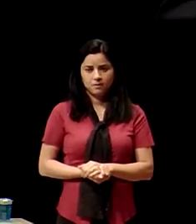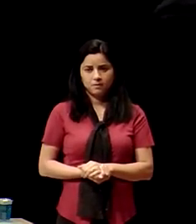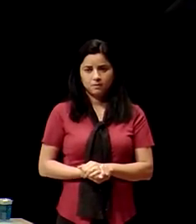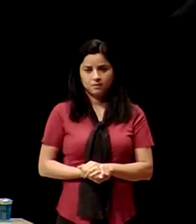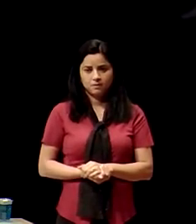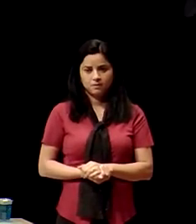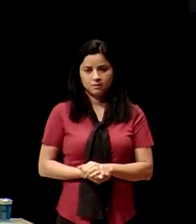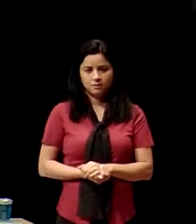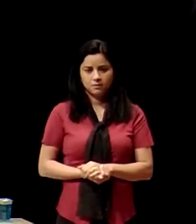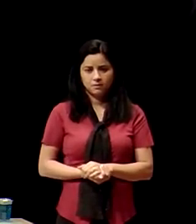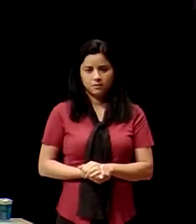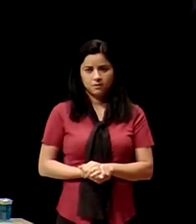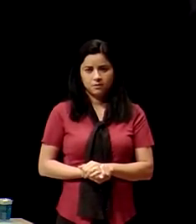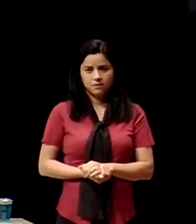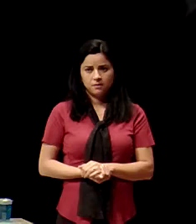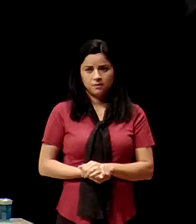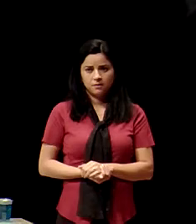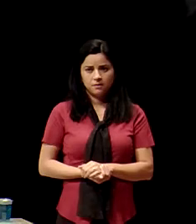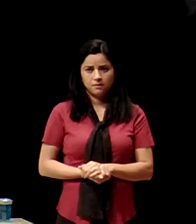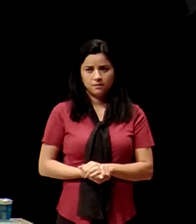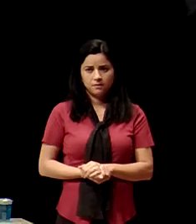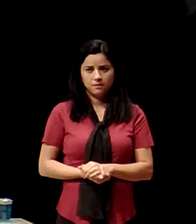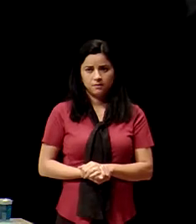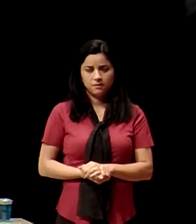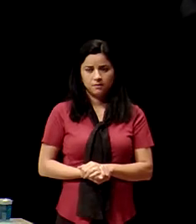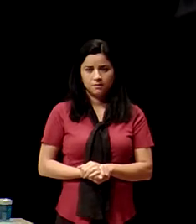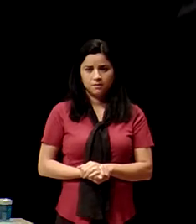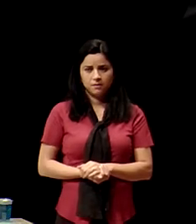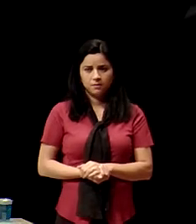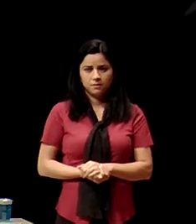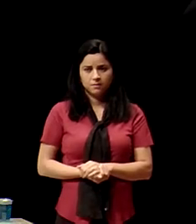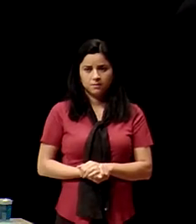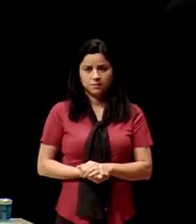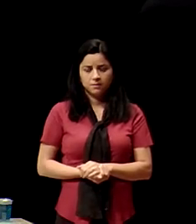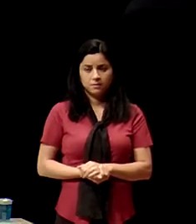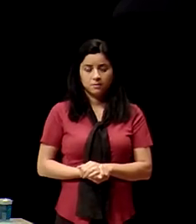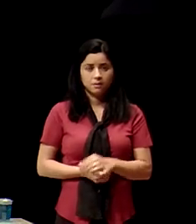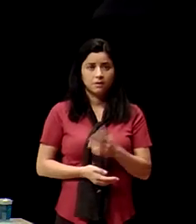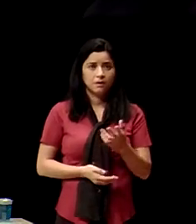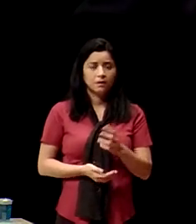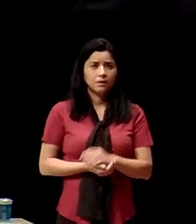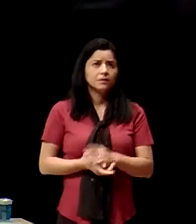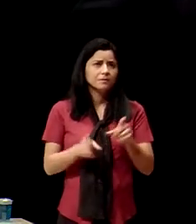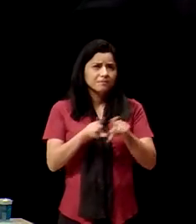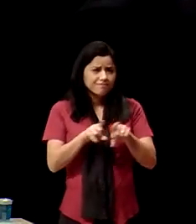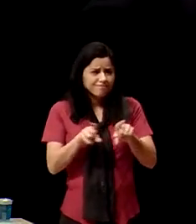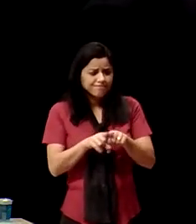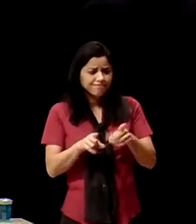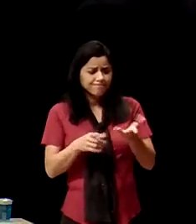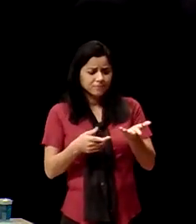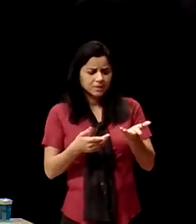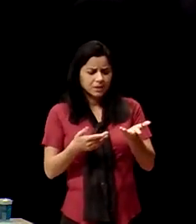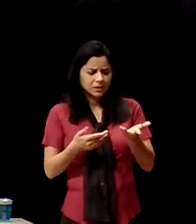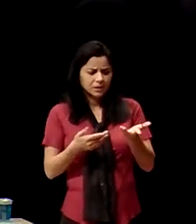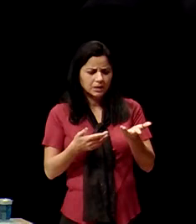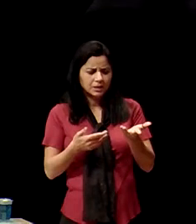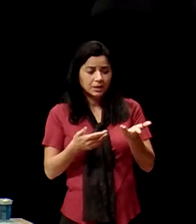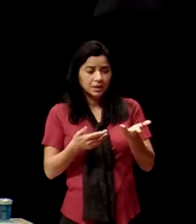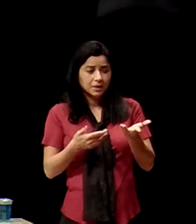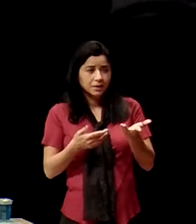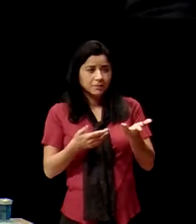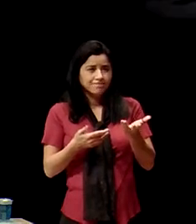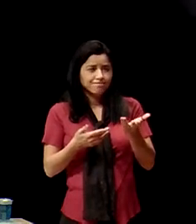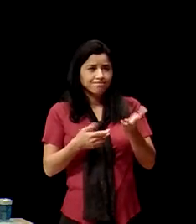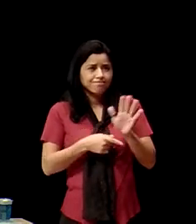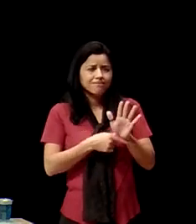questions systematically in relation to each other. E também ajuda a